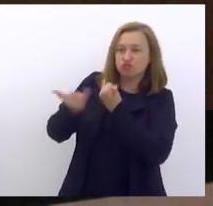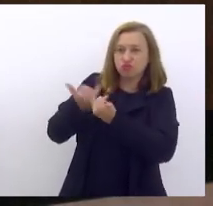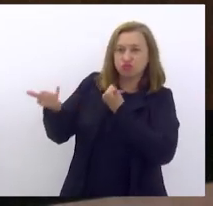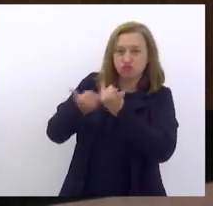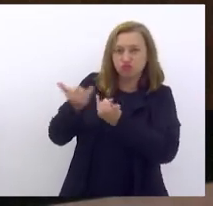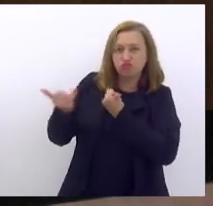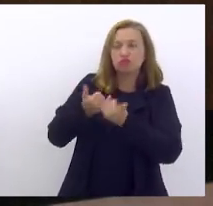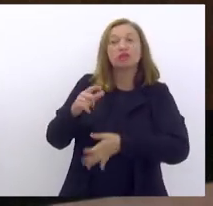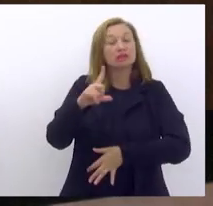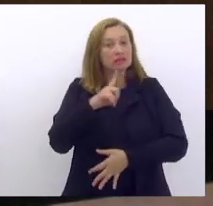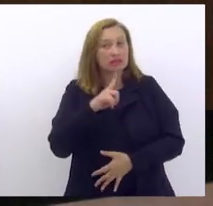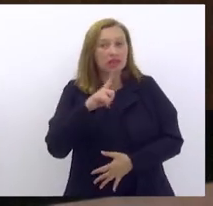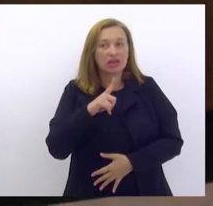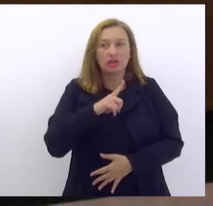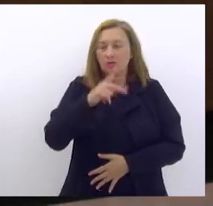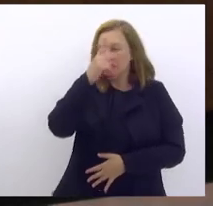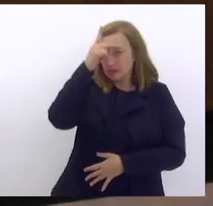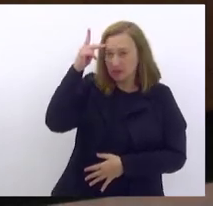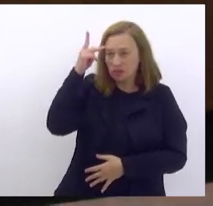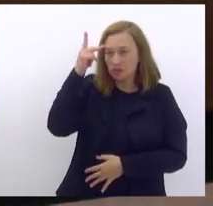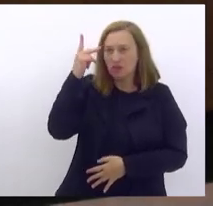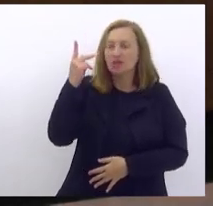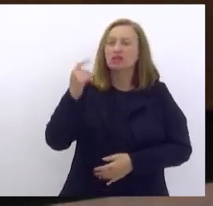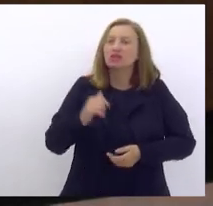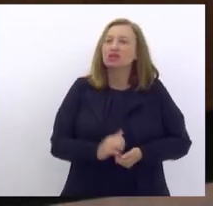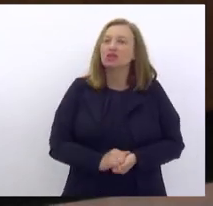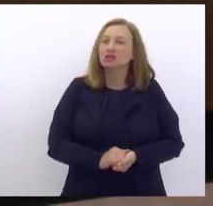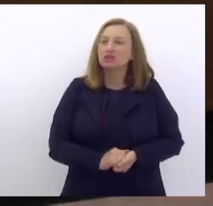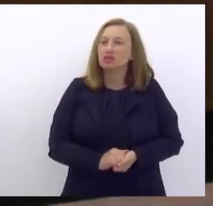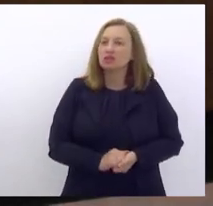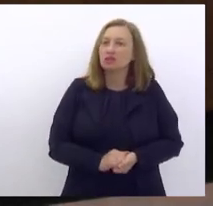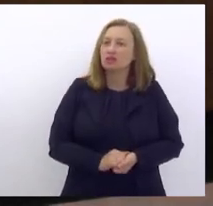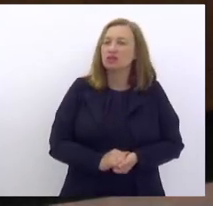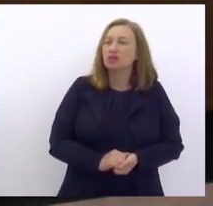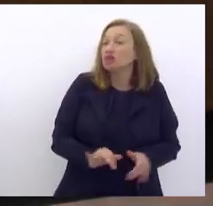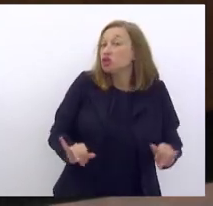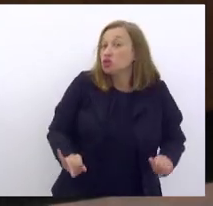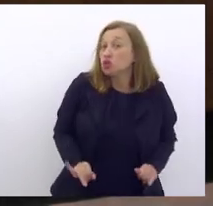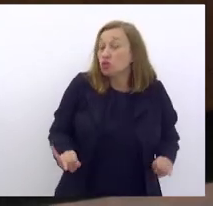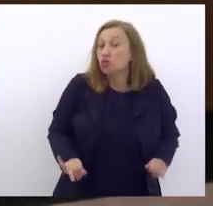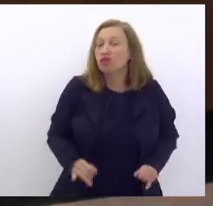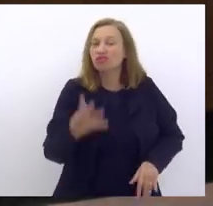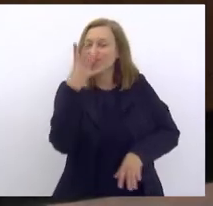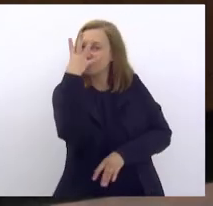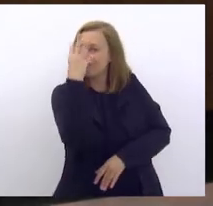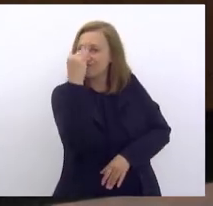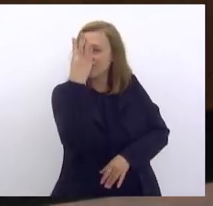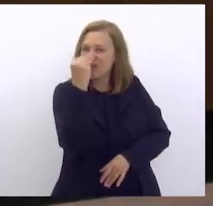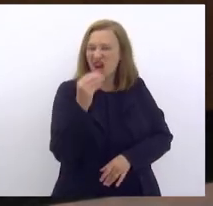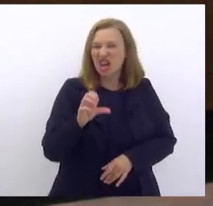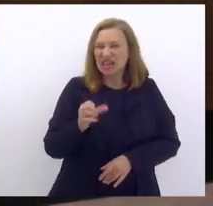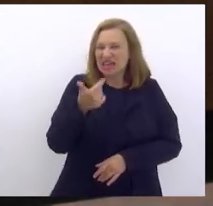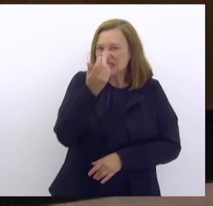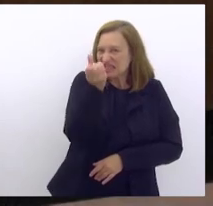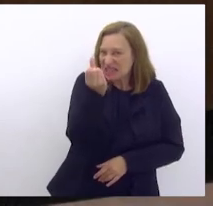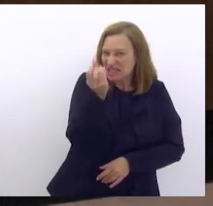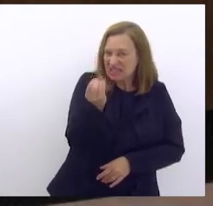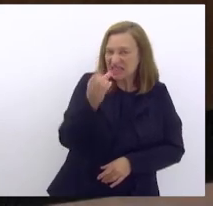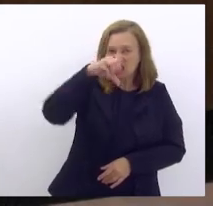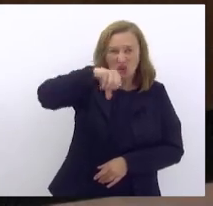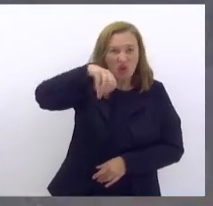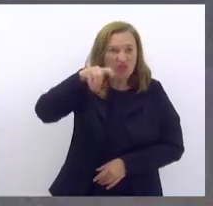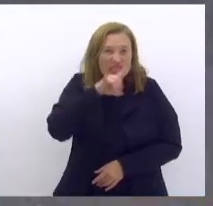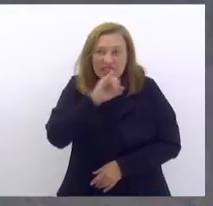oitivas, vítimas do reconhecimento fotográfico, que não ficam 60, 90 dias, não,